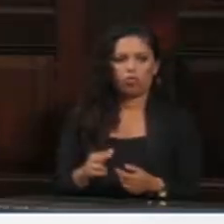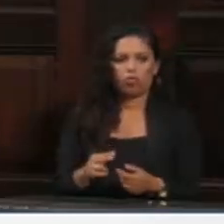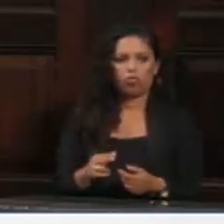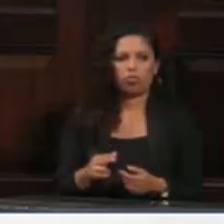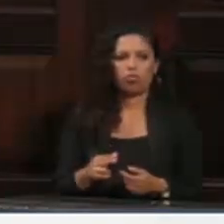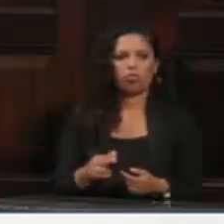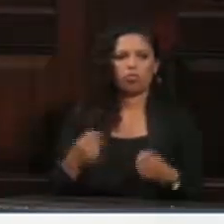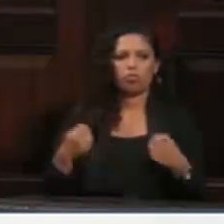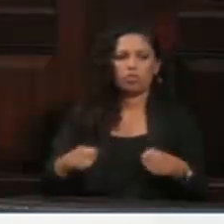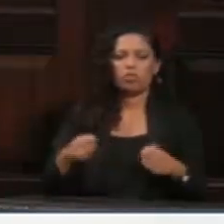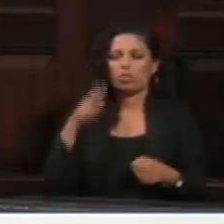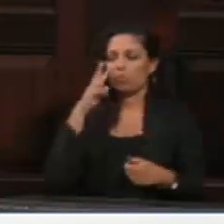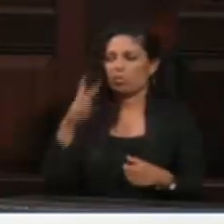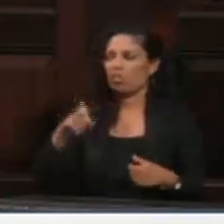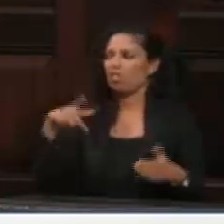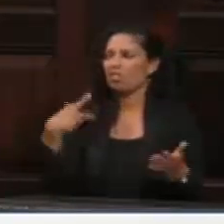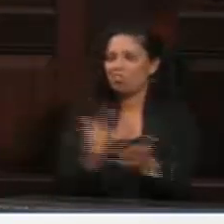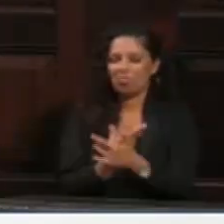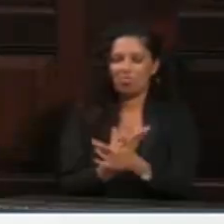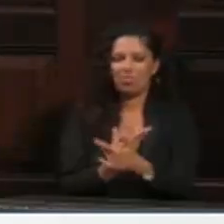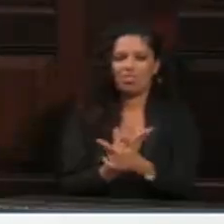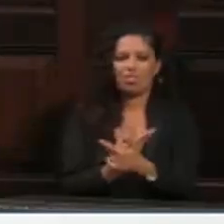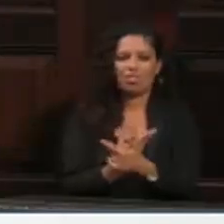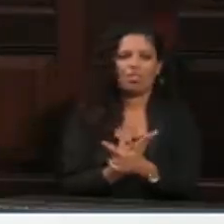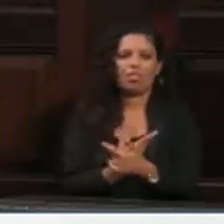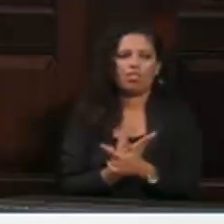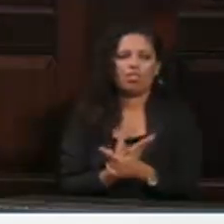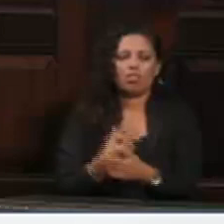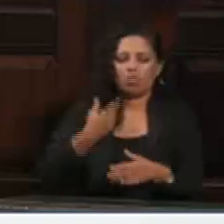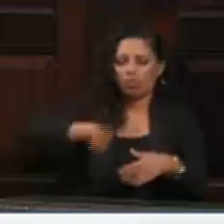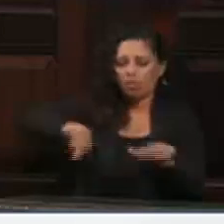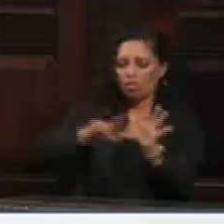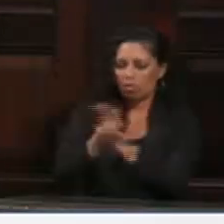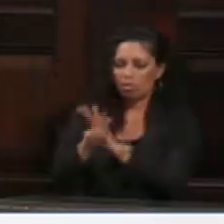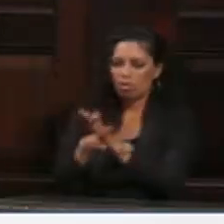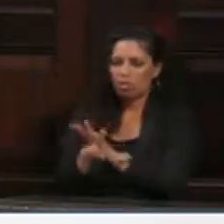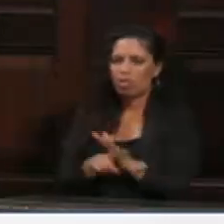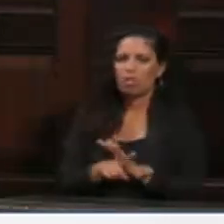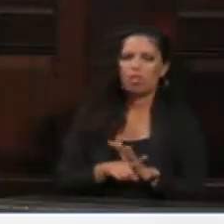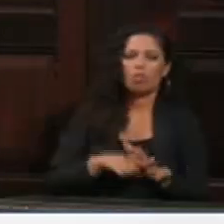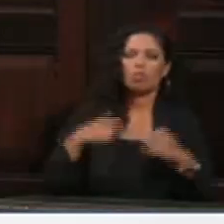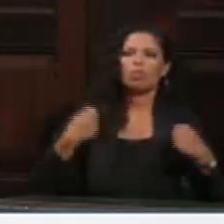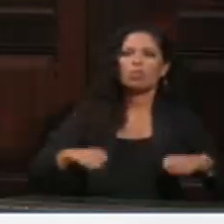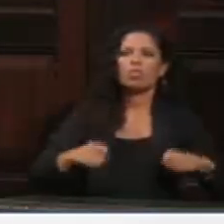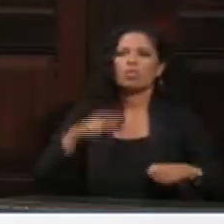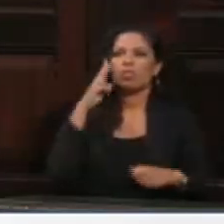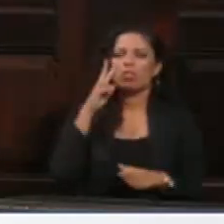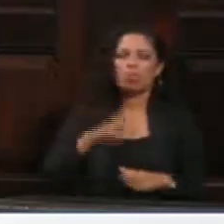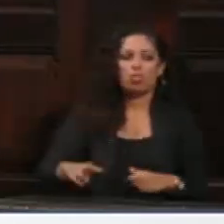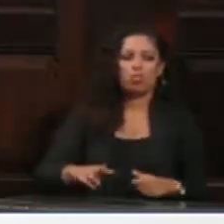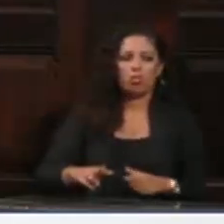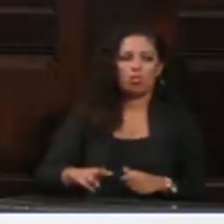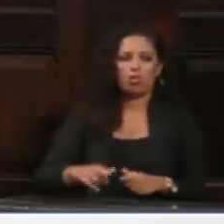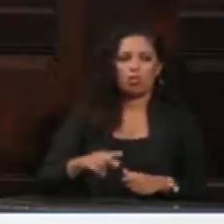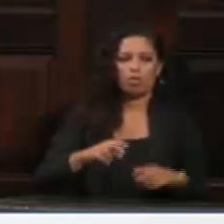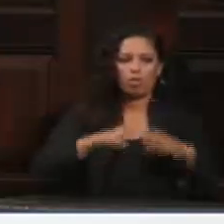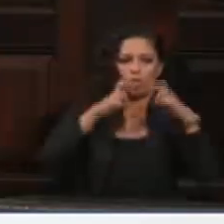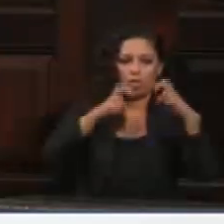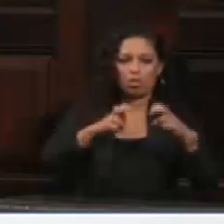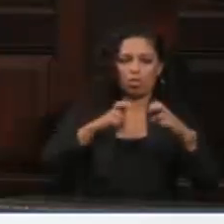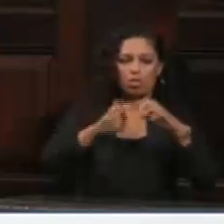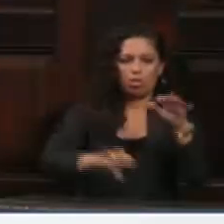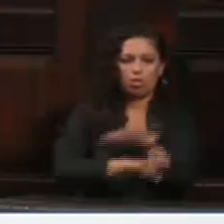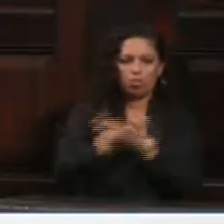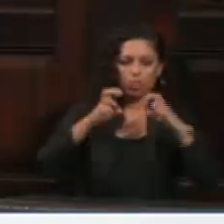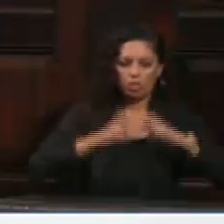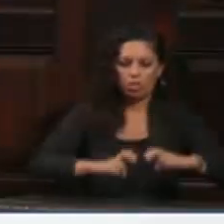que é uma grande sacanagem. Então, nós temos que apurar, investigar e denunciar e apurar as responsabilidades, tanto da Supervia como também